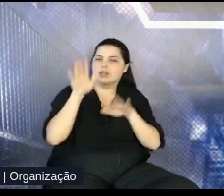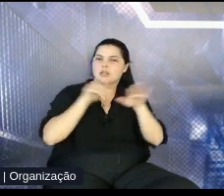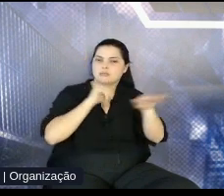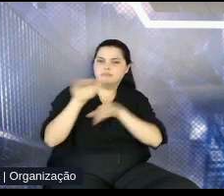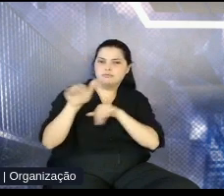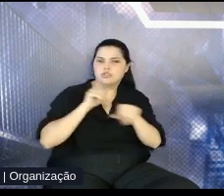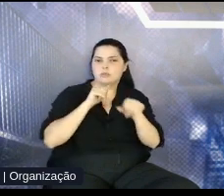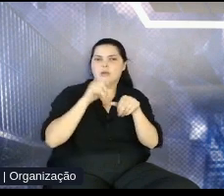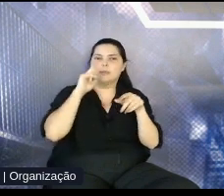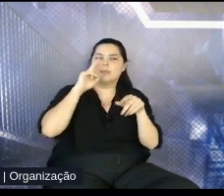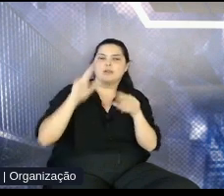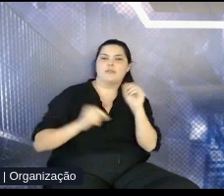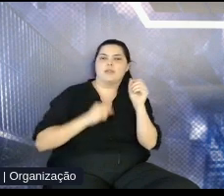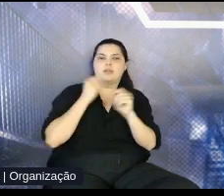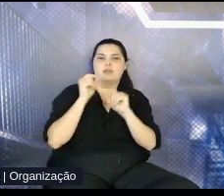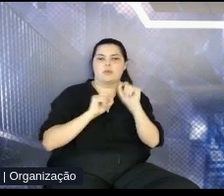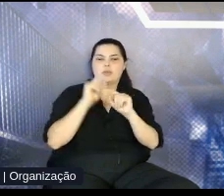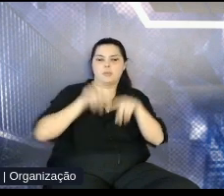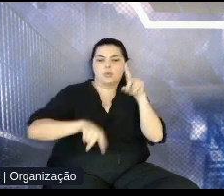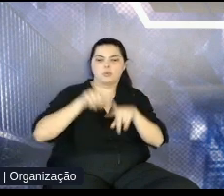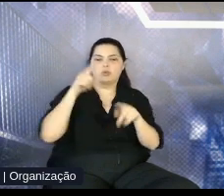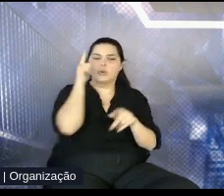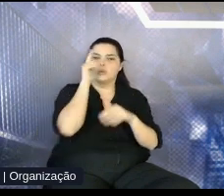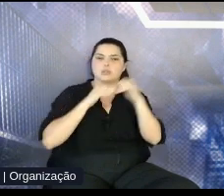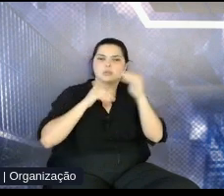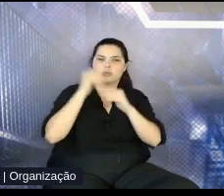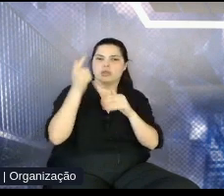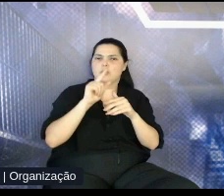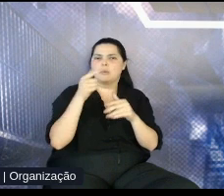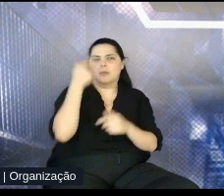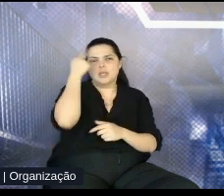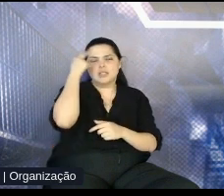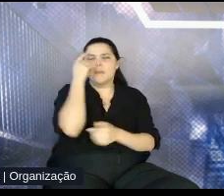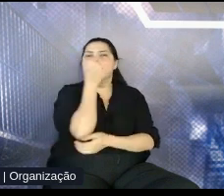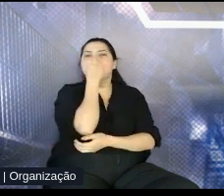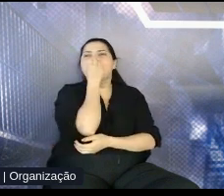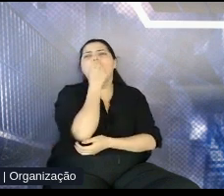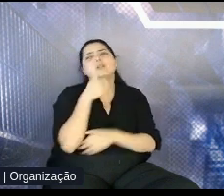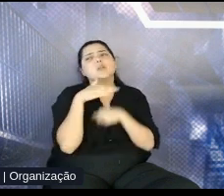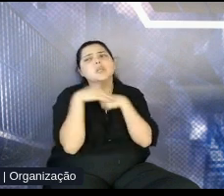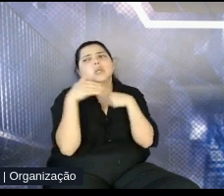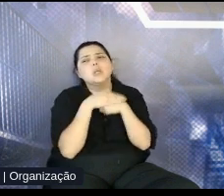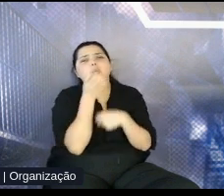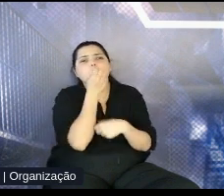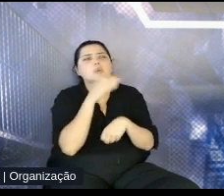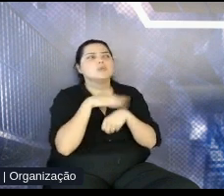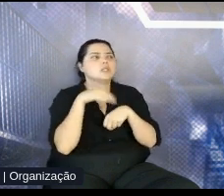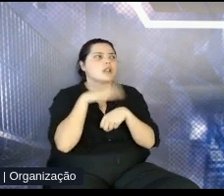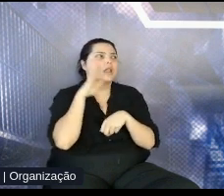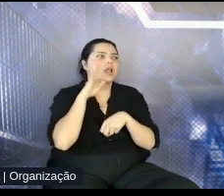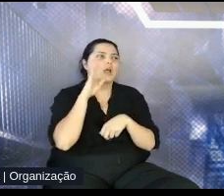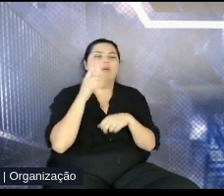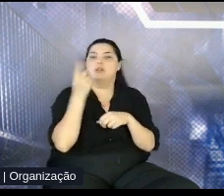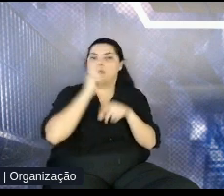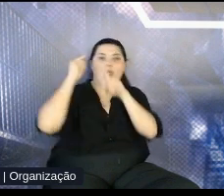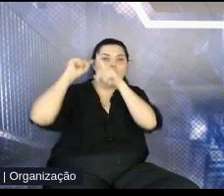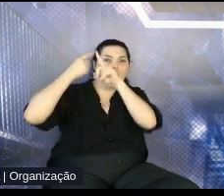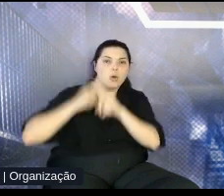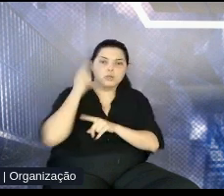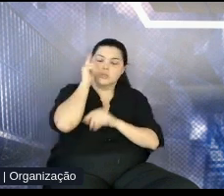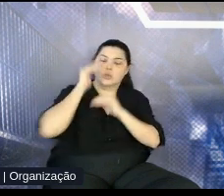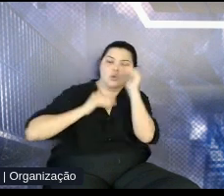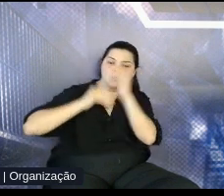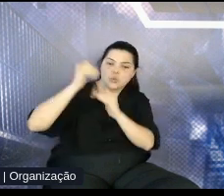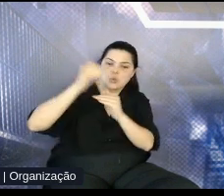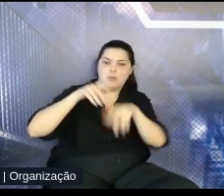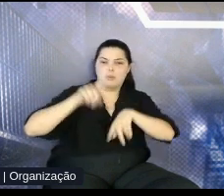estou construindo. Então, não é uma questão de você ser bonzinho, é uma questão de lógica. Você vai estar construindo um produto que esse